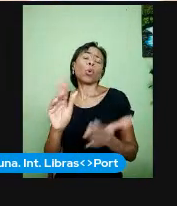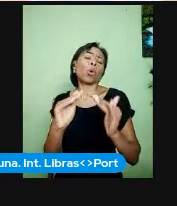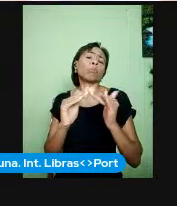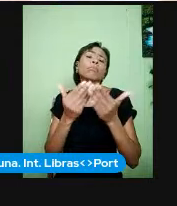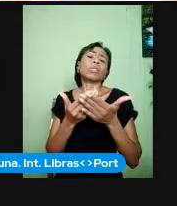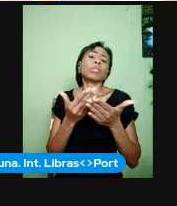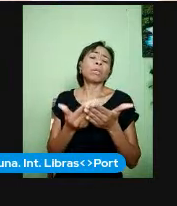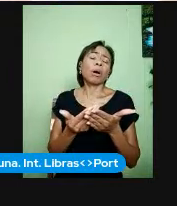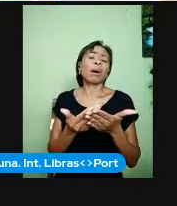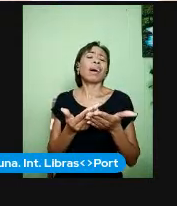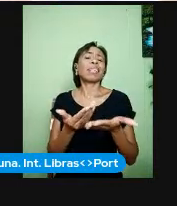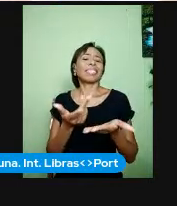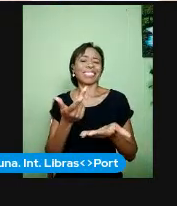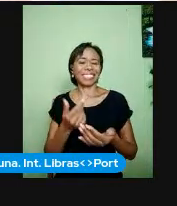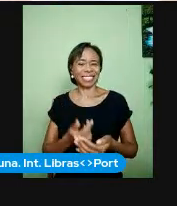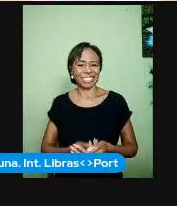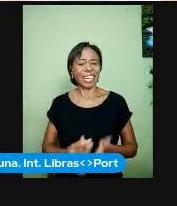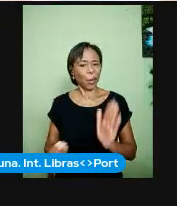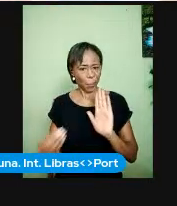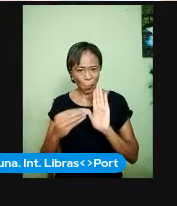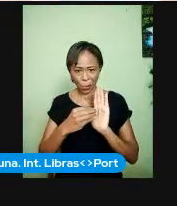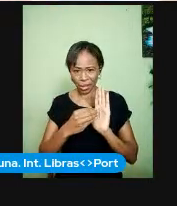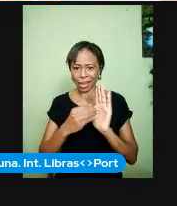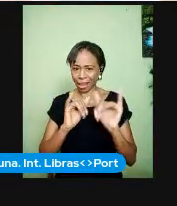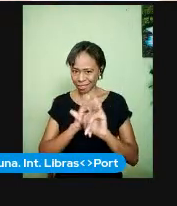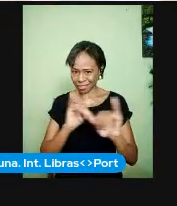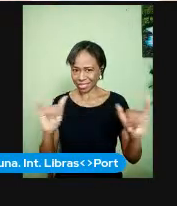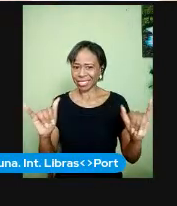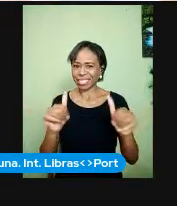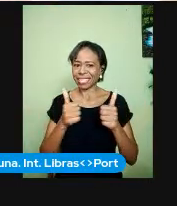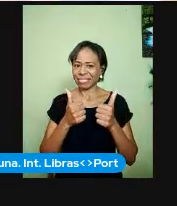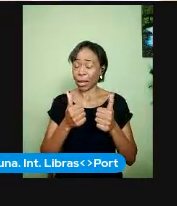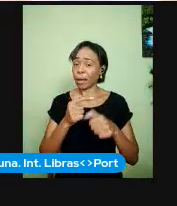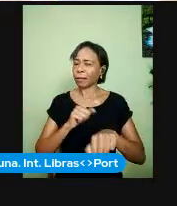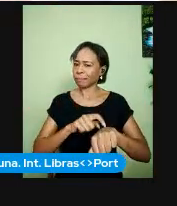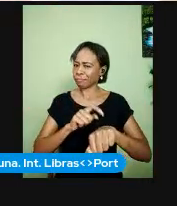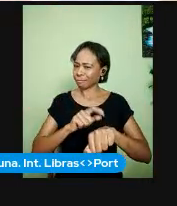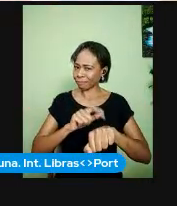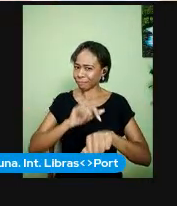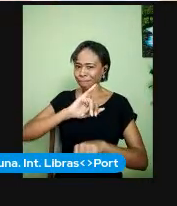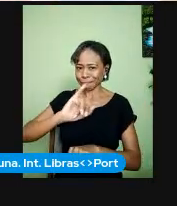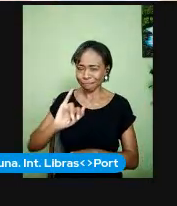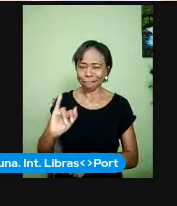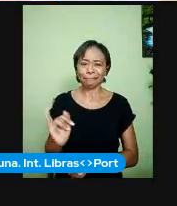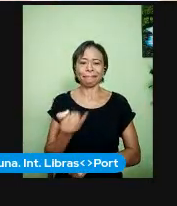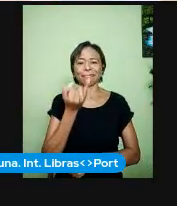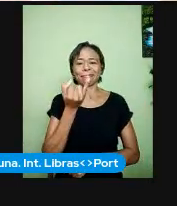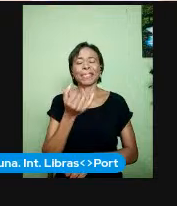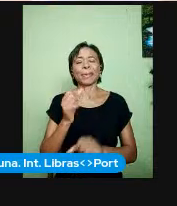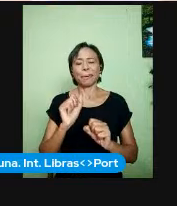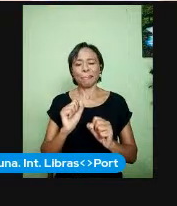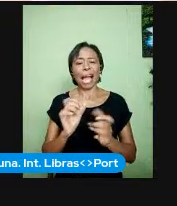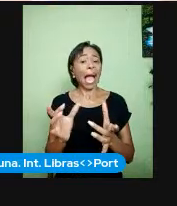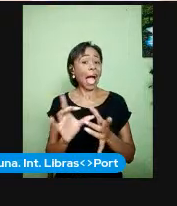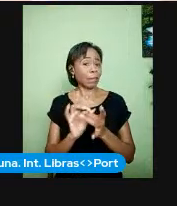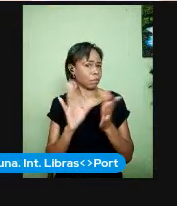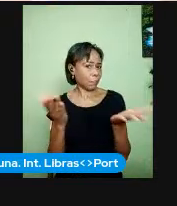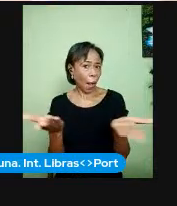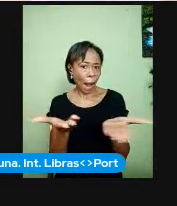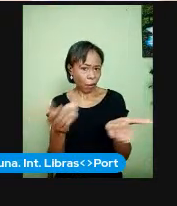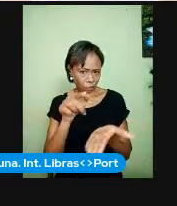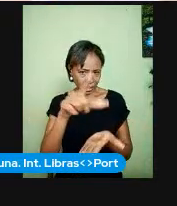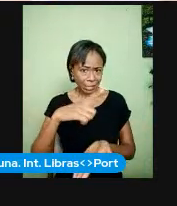na live com vocês. Então, vamos aproveitar esse momento aí para pega o celular, quem está com o celular, quem está com